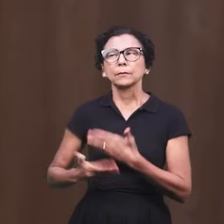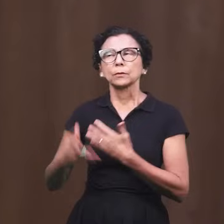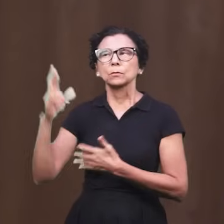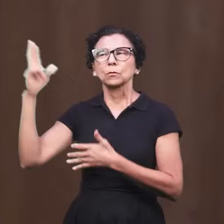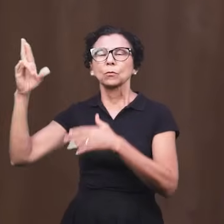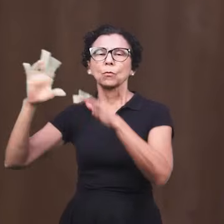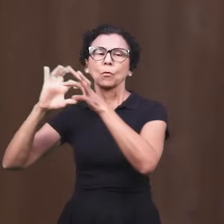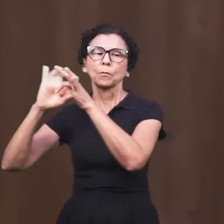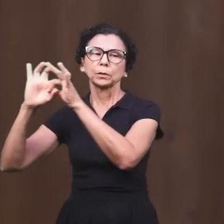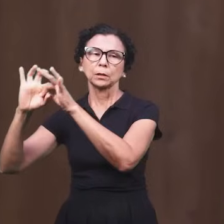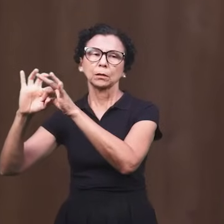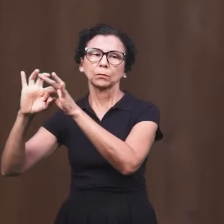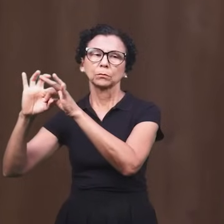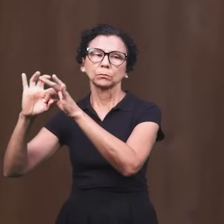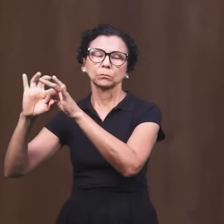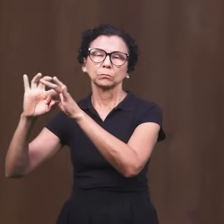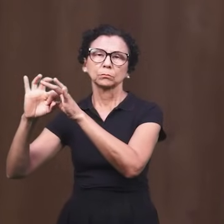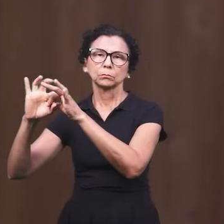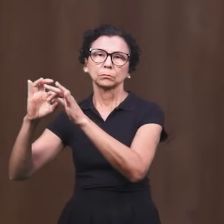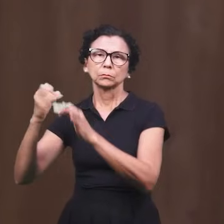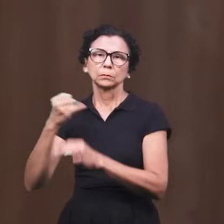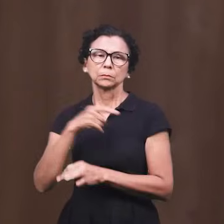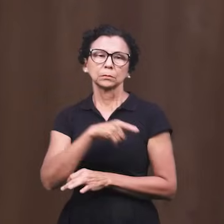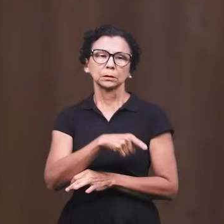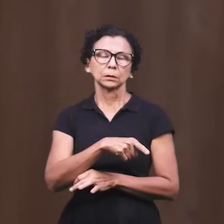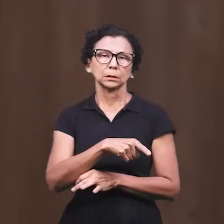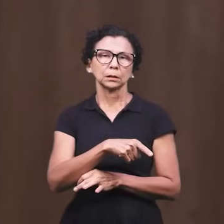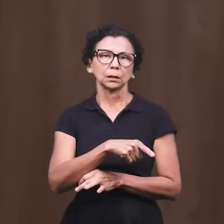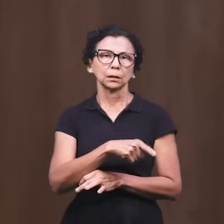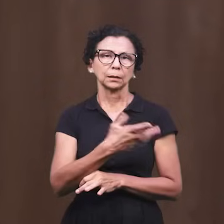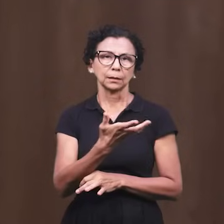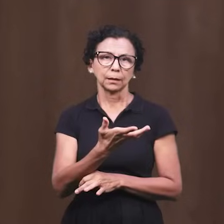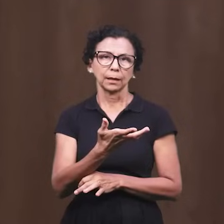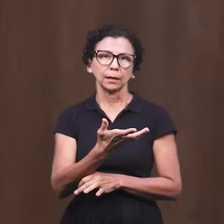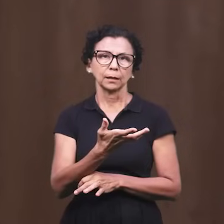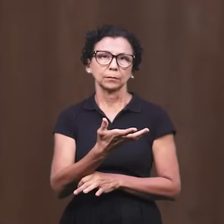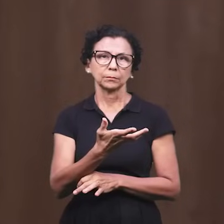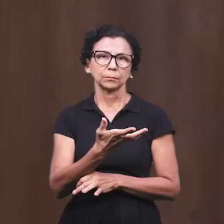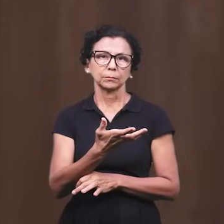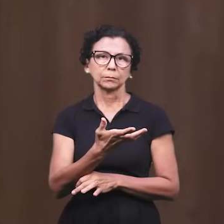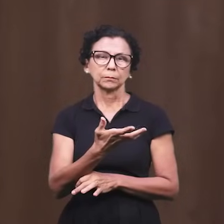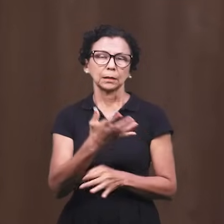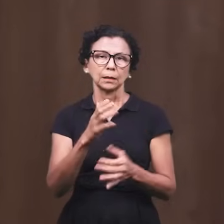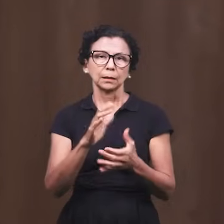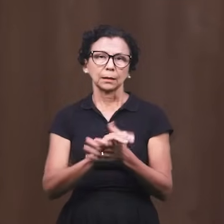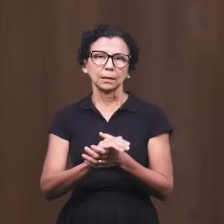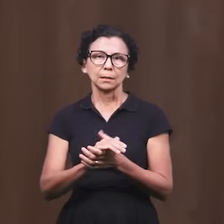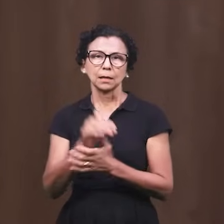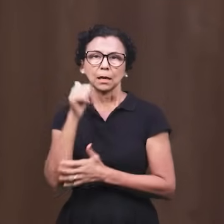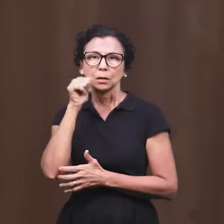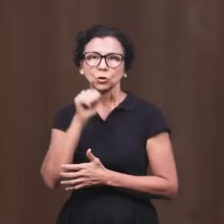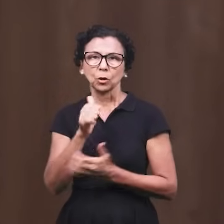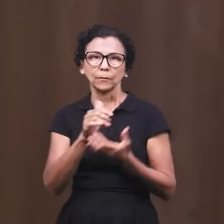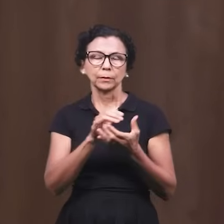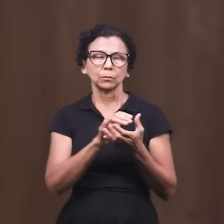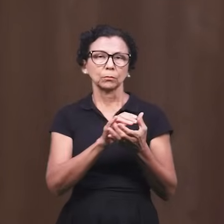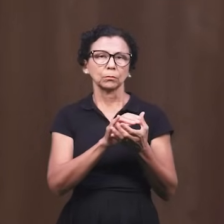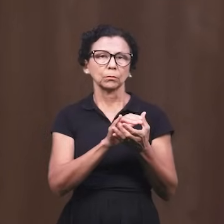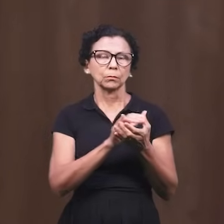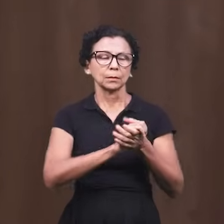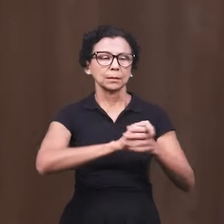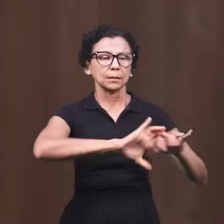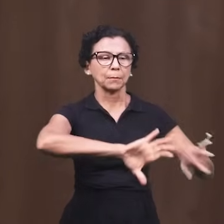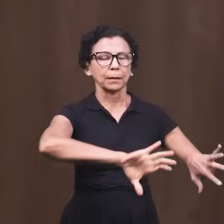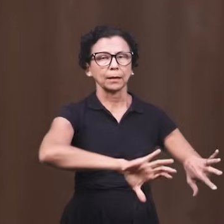pode querer ter comunhão com as trevas? Um lar dividido? Ele pode almejar isso? Não. Eu vou